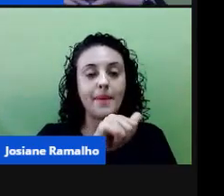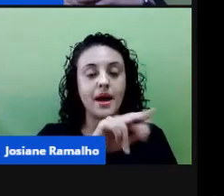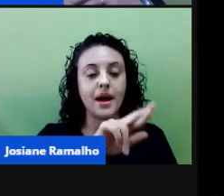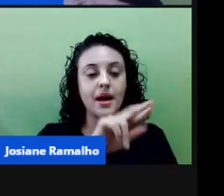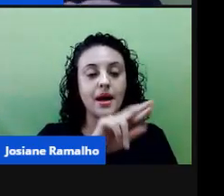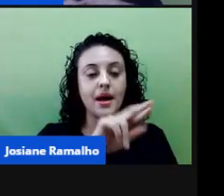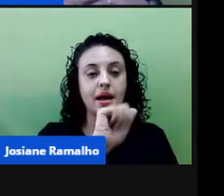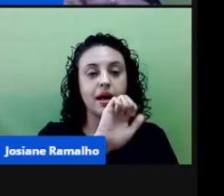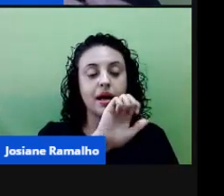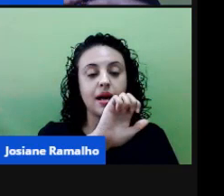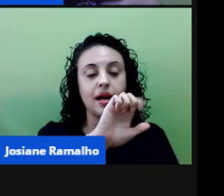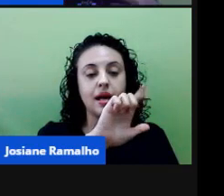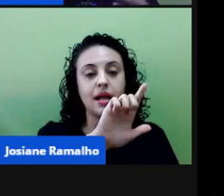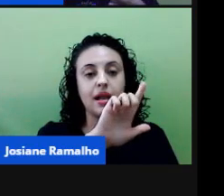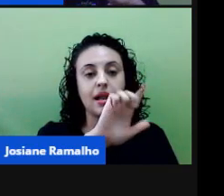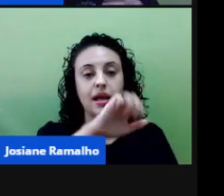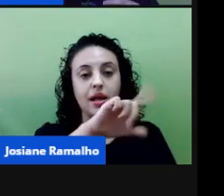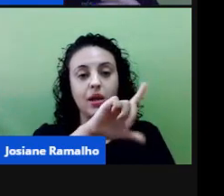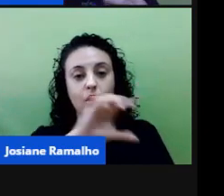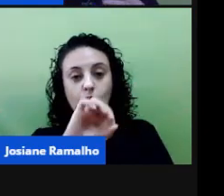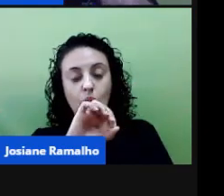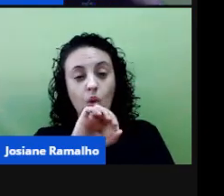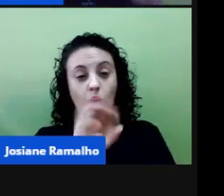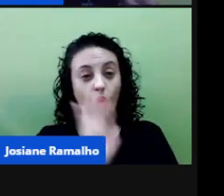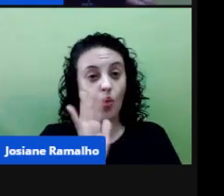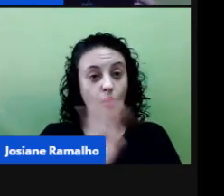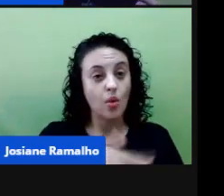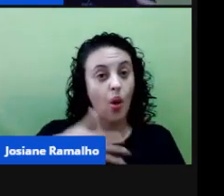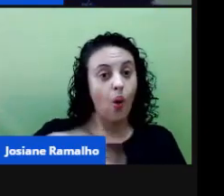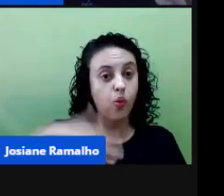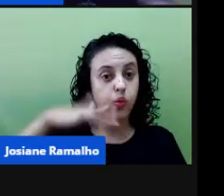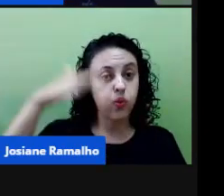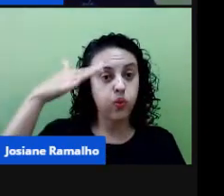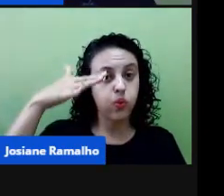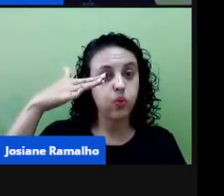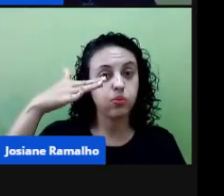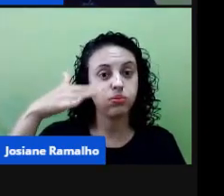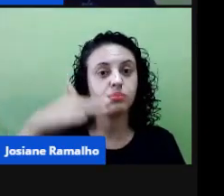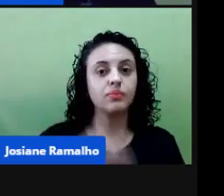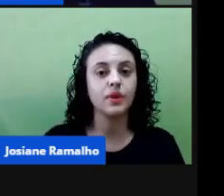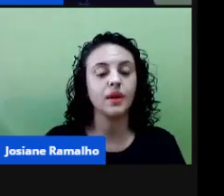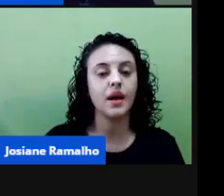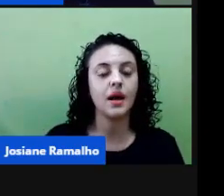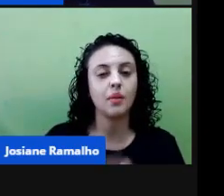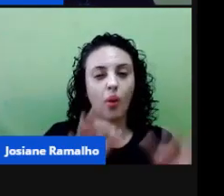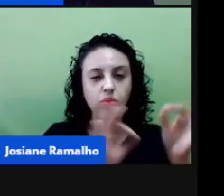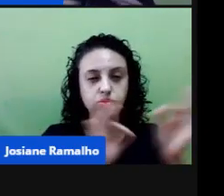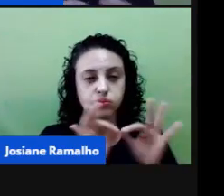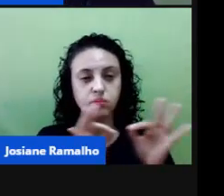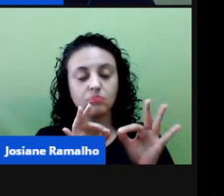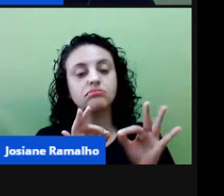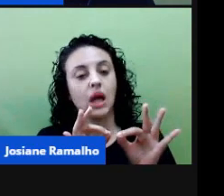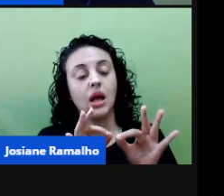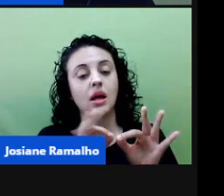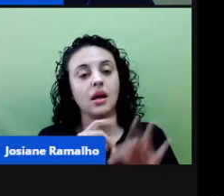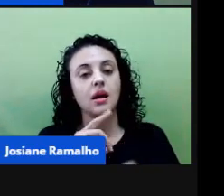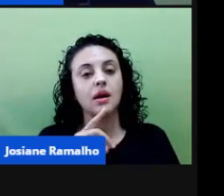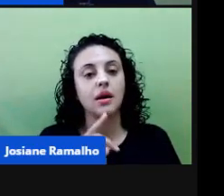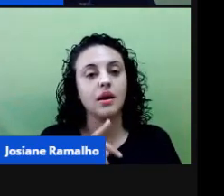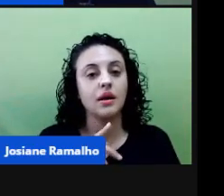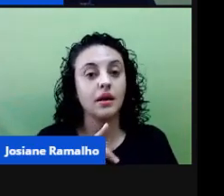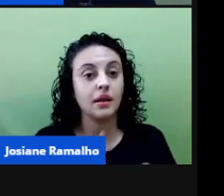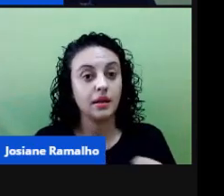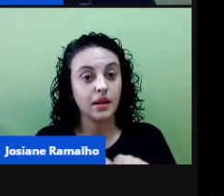dólares, que chegou a ser muito elogiado nacionalmente, teve exibição nacional, teve exibição regional, sempre com casa